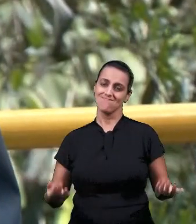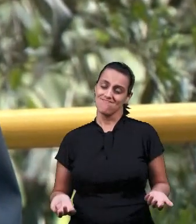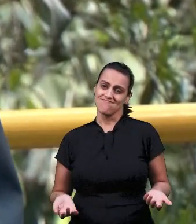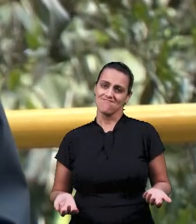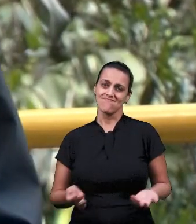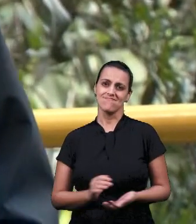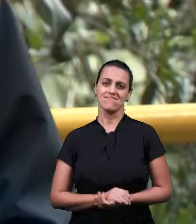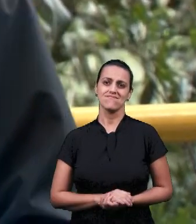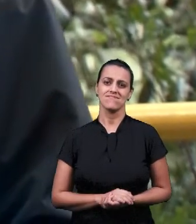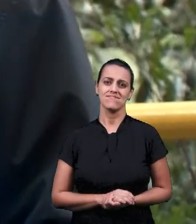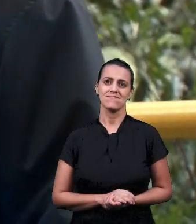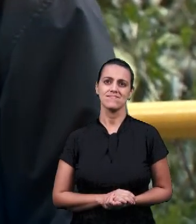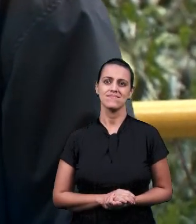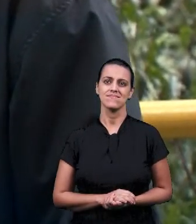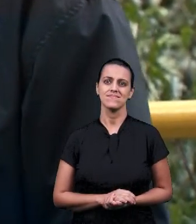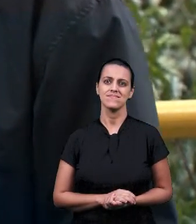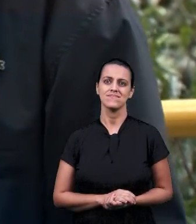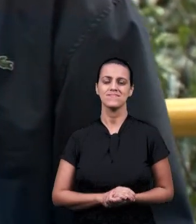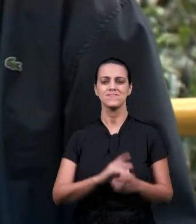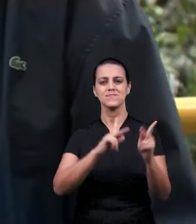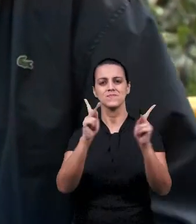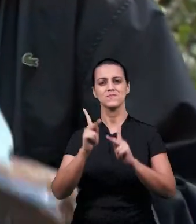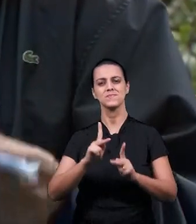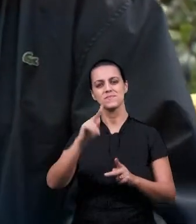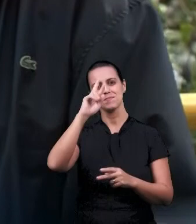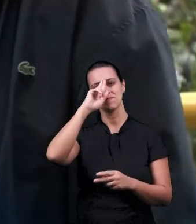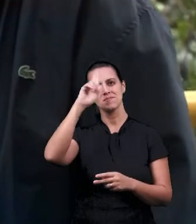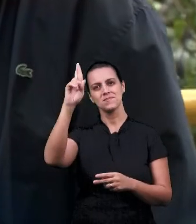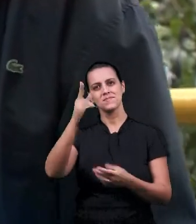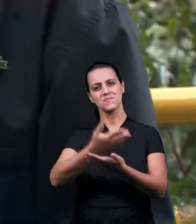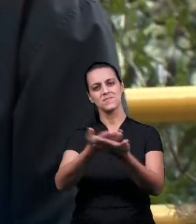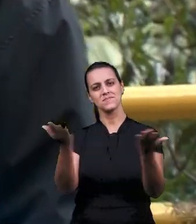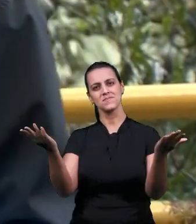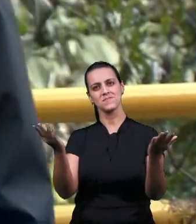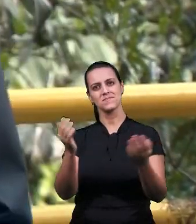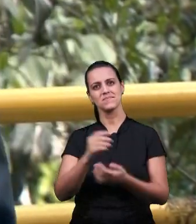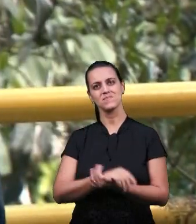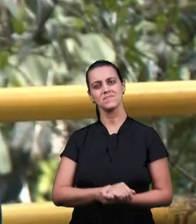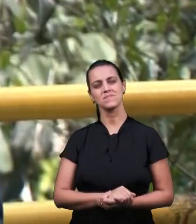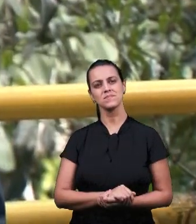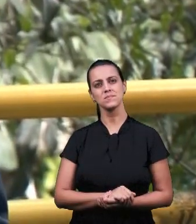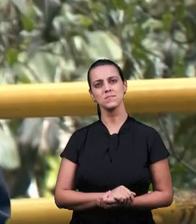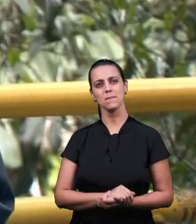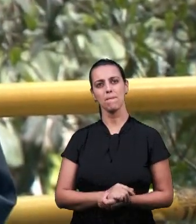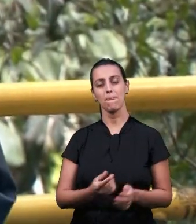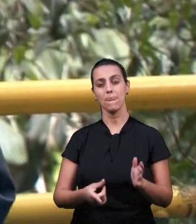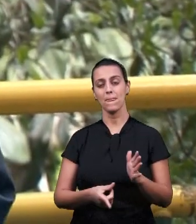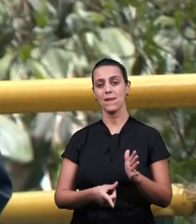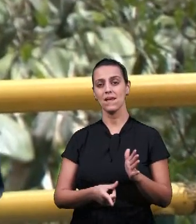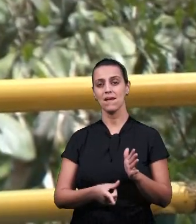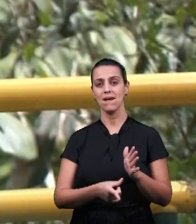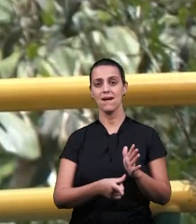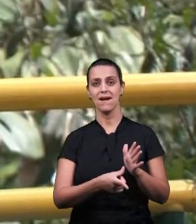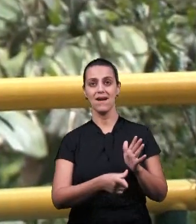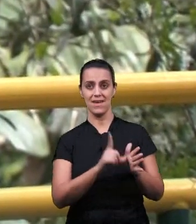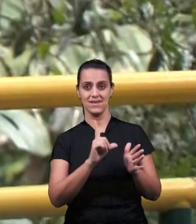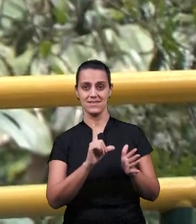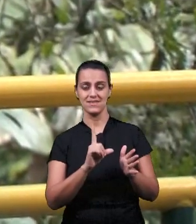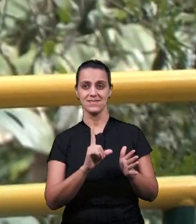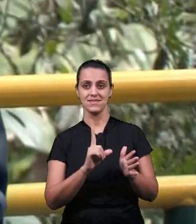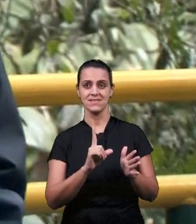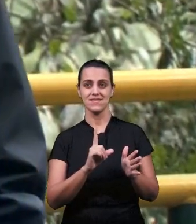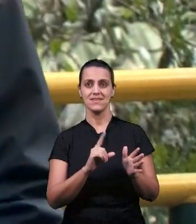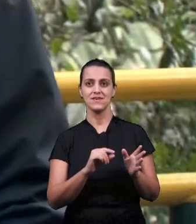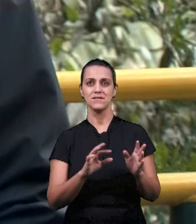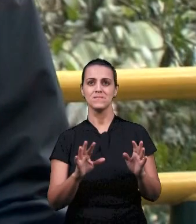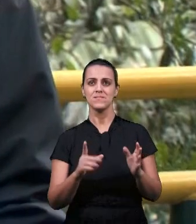agradecimento ao pastor Josias, à Rádio Manaim. Antes de encerrarmos, Hoje, dia 26. Ah, sim. Tem o Dia Internacional